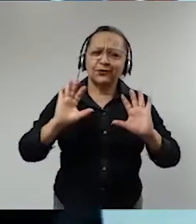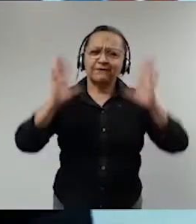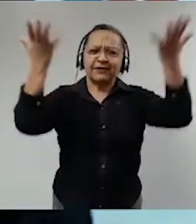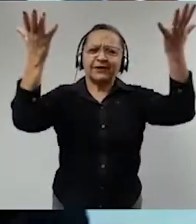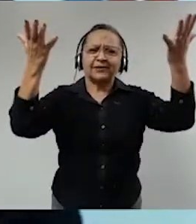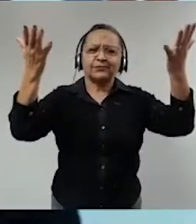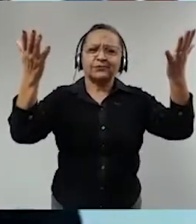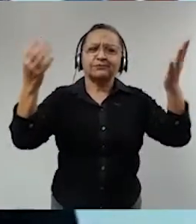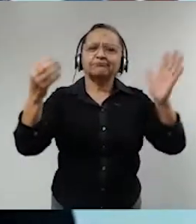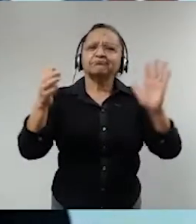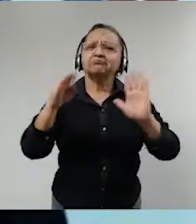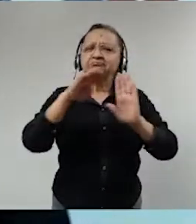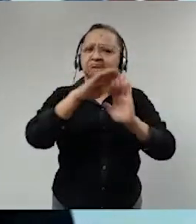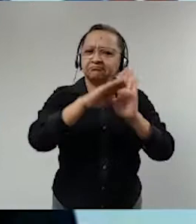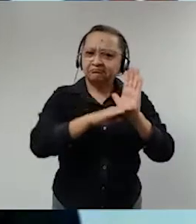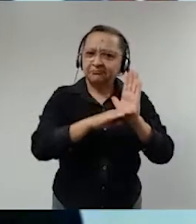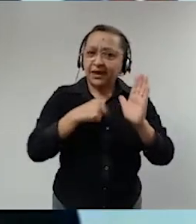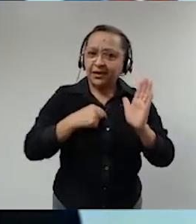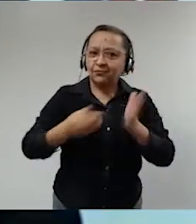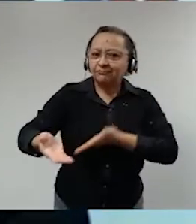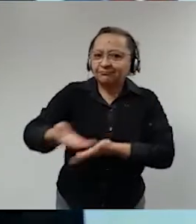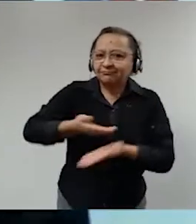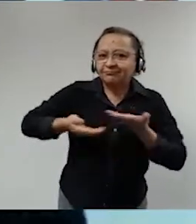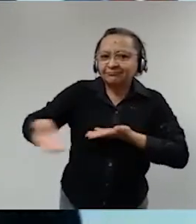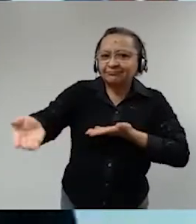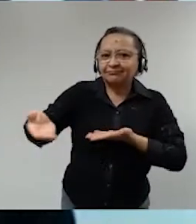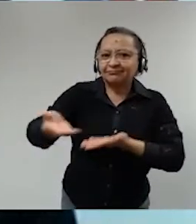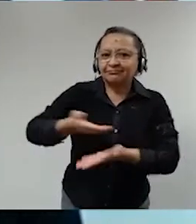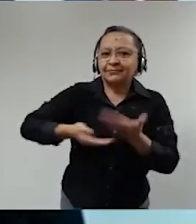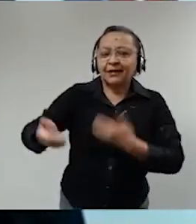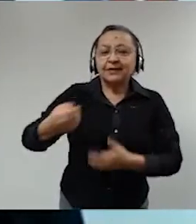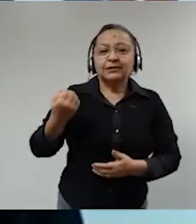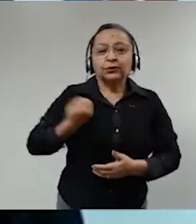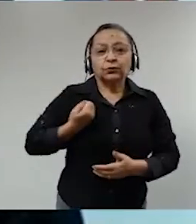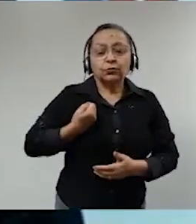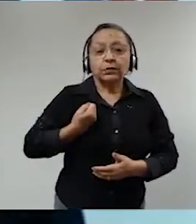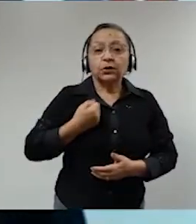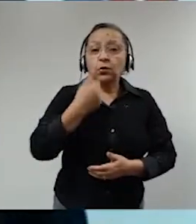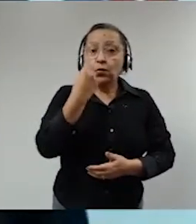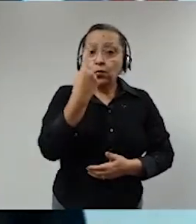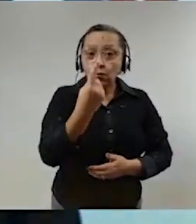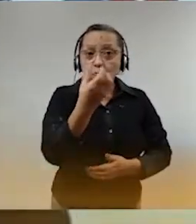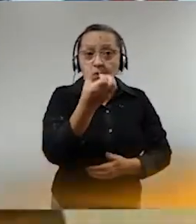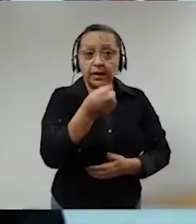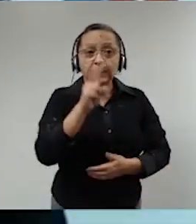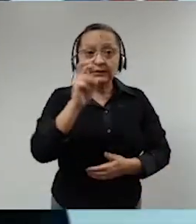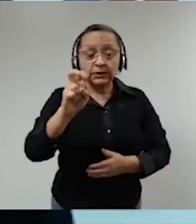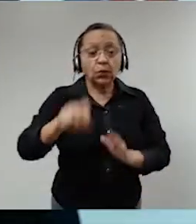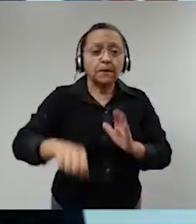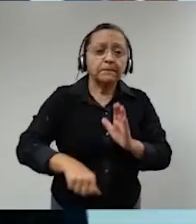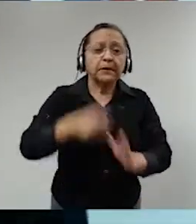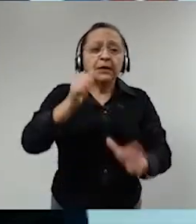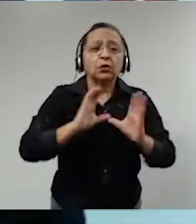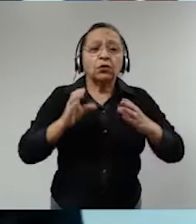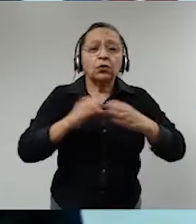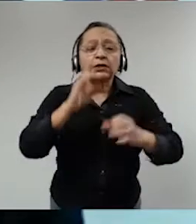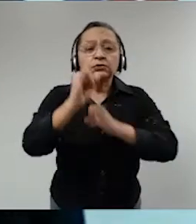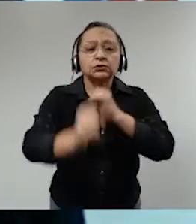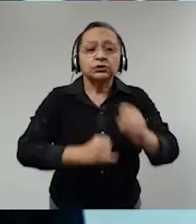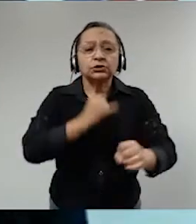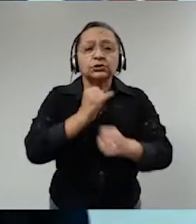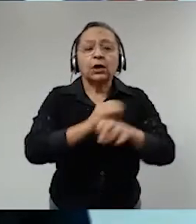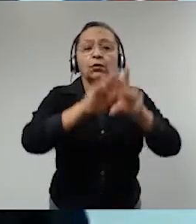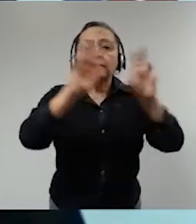brilhante painel como mediador. Este é o painel 165 do primeiro Congresso Digital